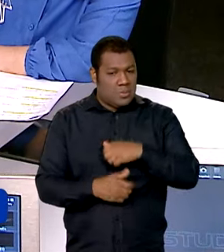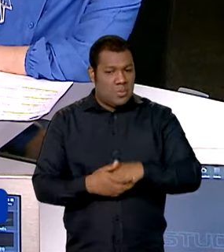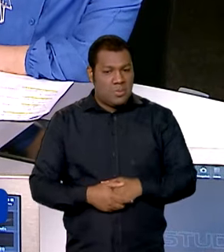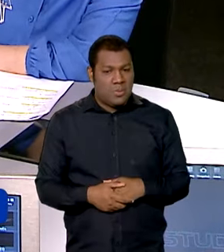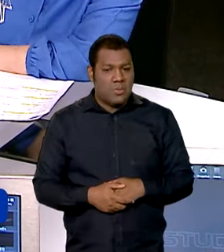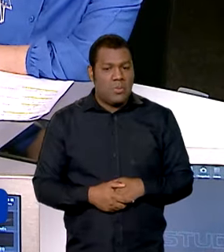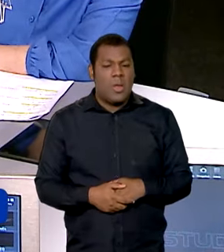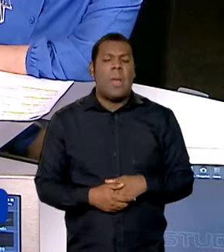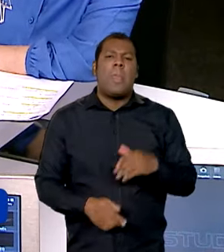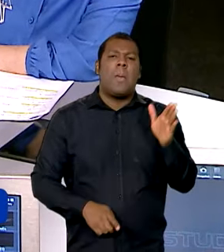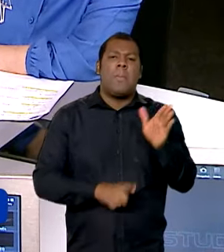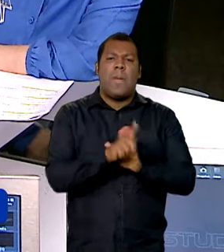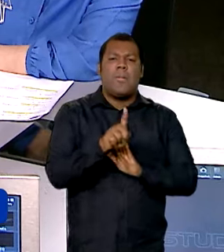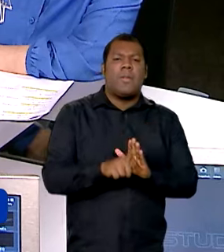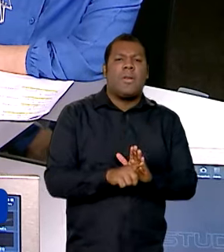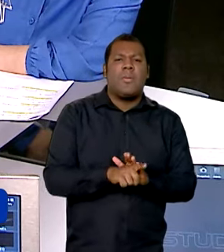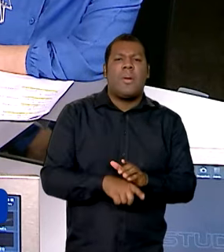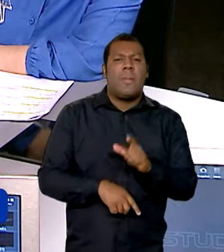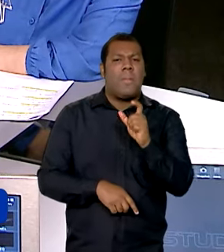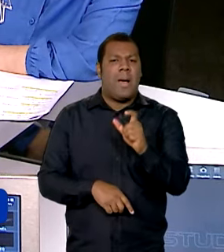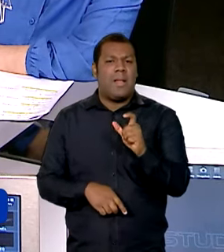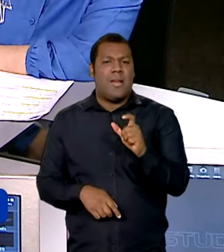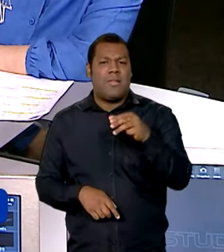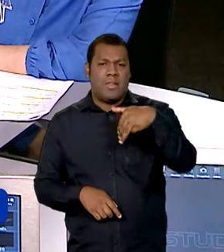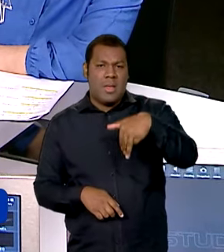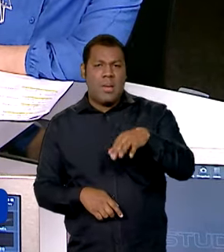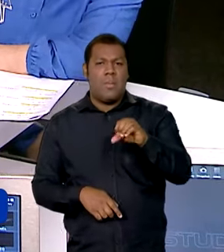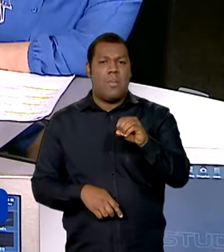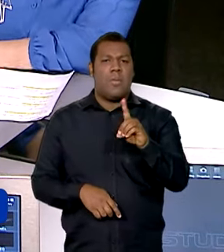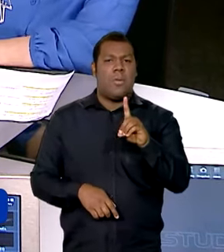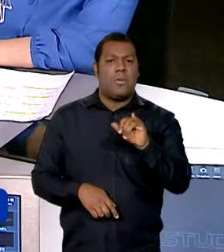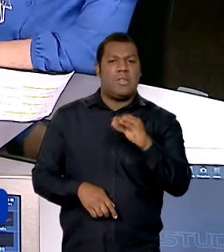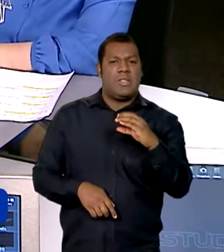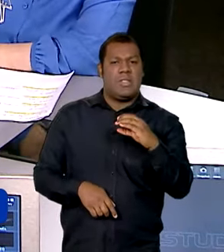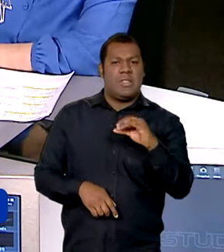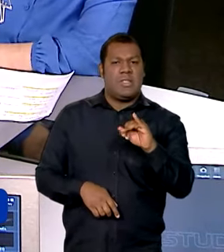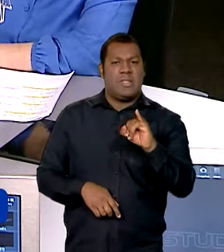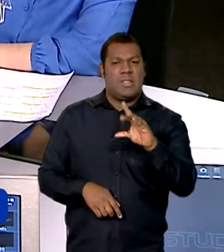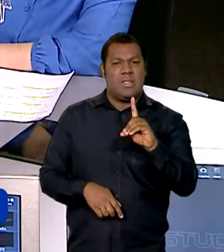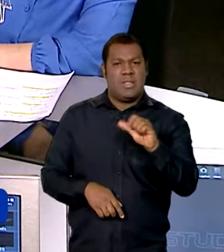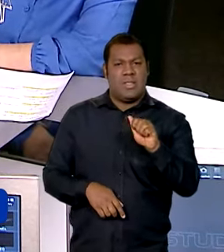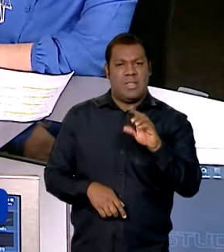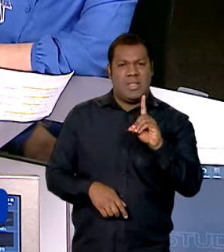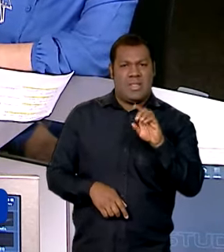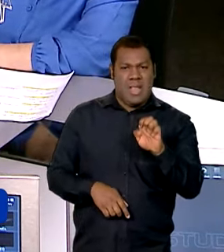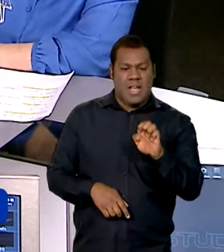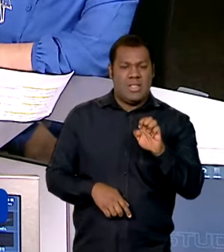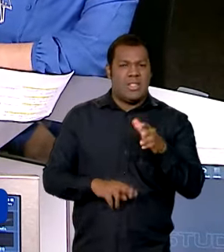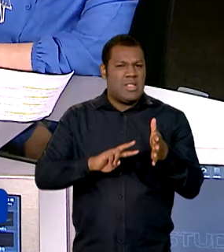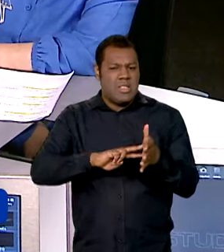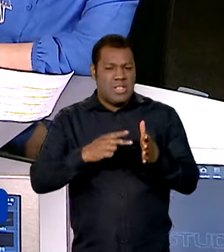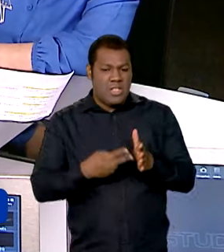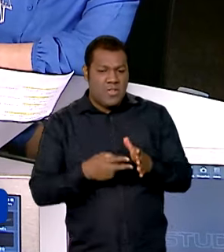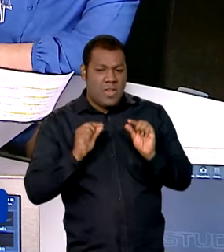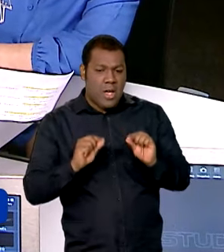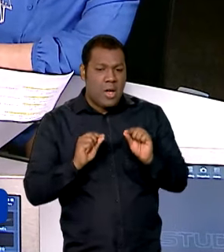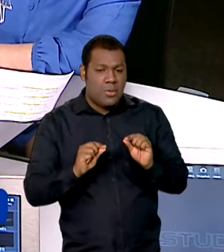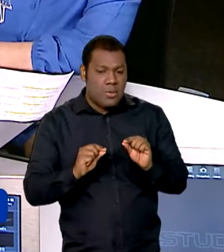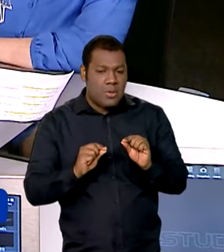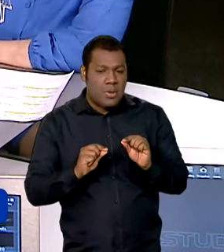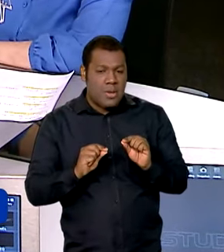modicidade tarifária é fazer o rebatimento né diminuir diminuir tarifa diminuir conta de